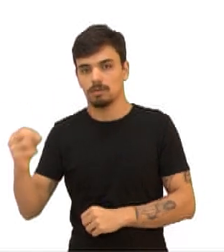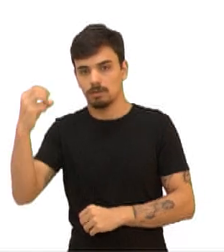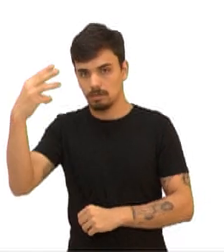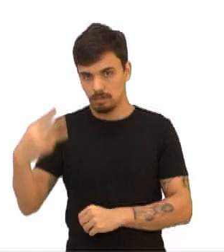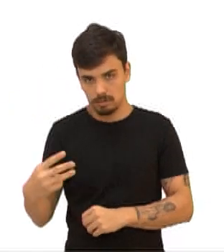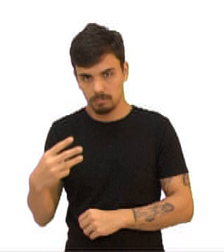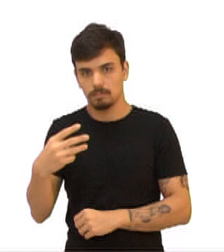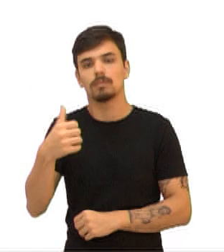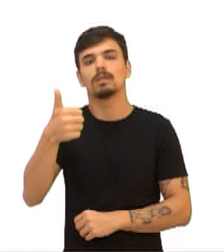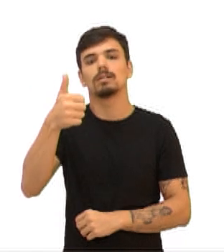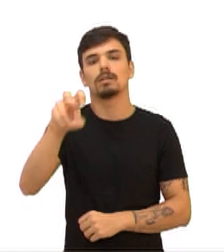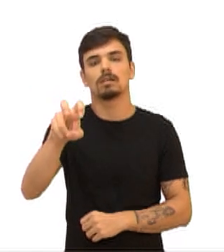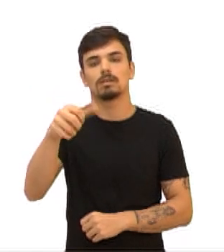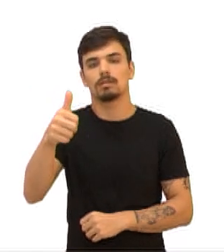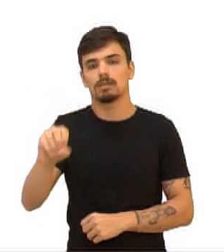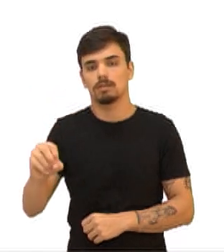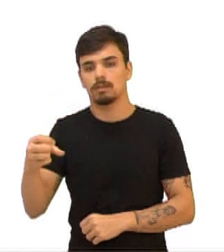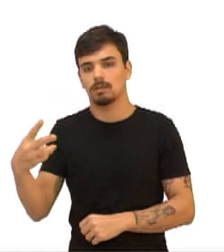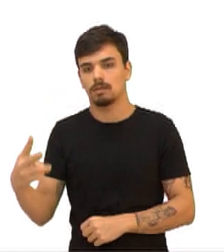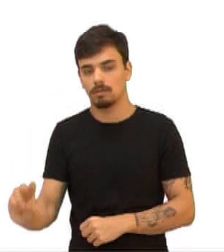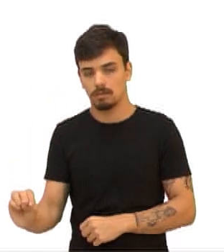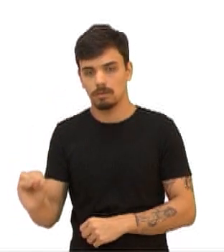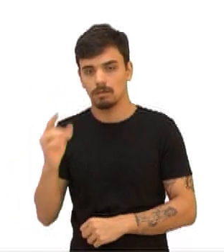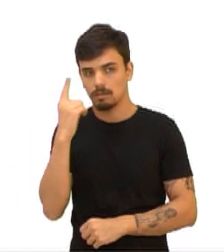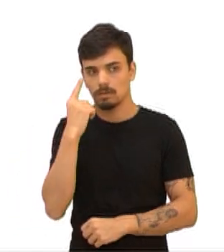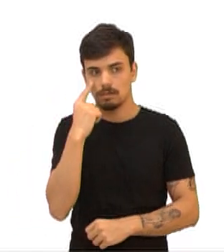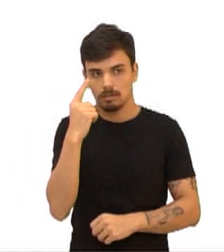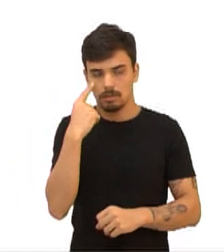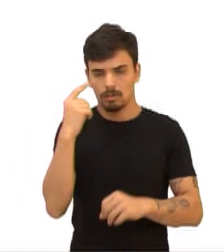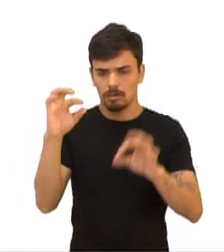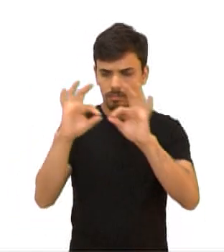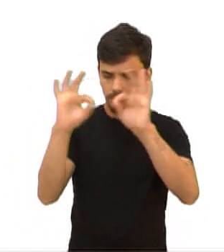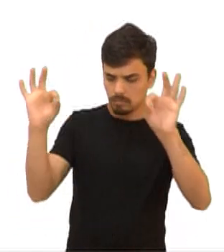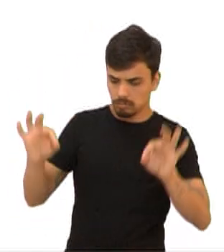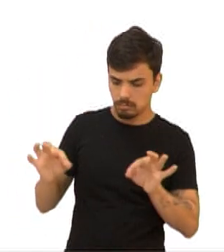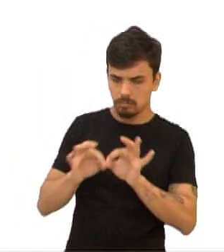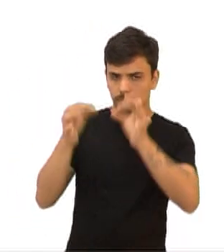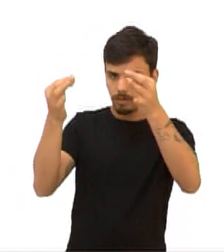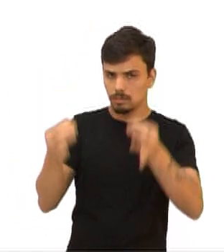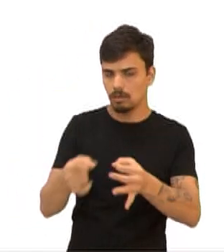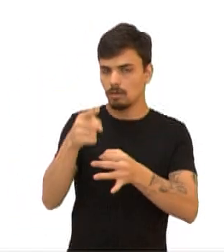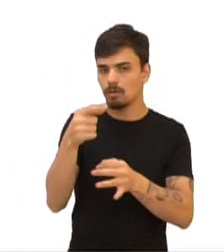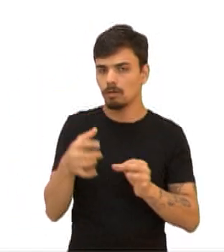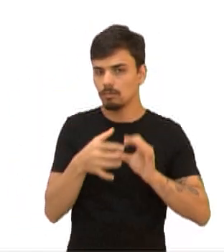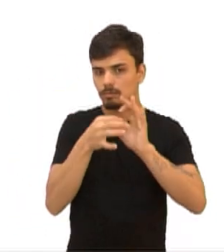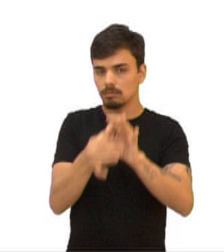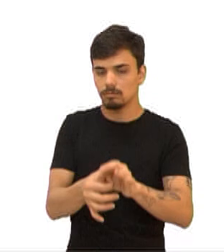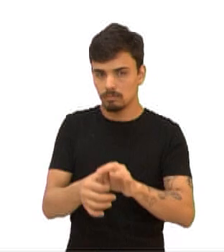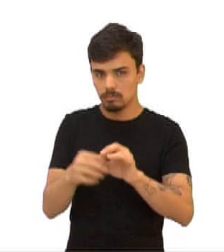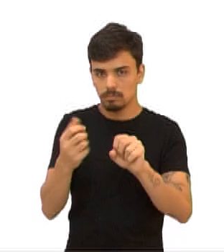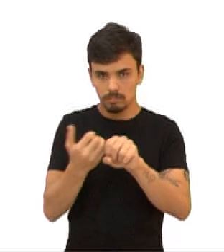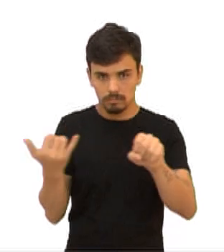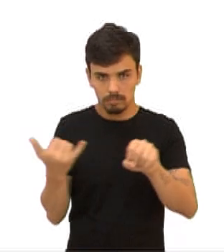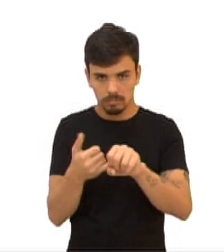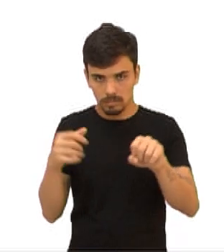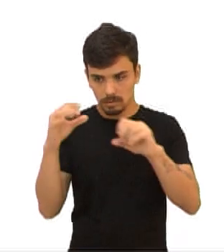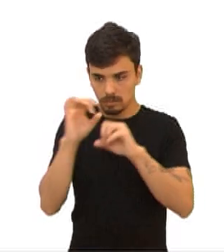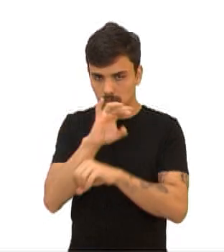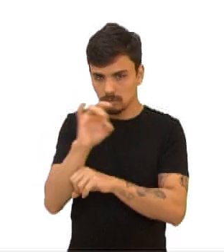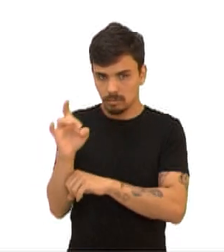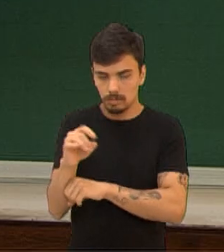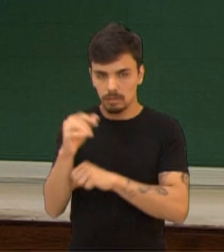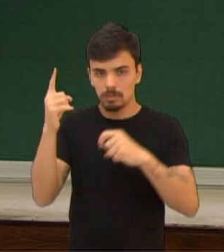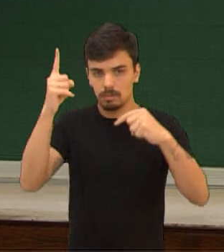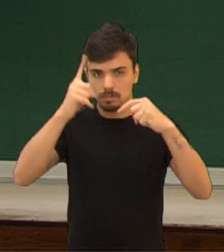Tá? Estão ligados conforme a configuração abaixo. Determine a capacitância equivalente do circuito. Ora, eu